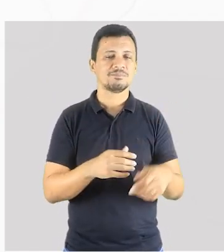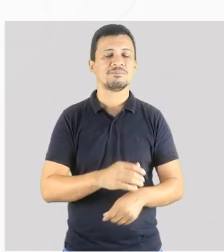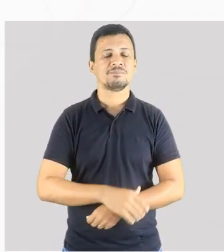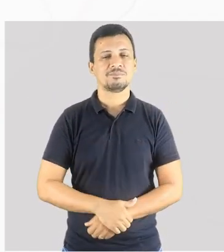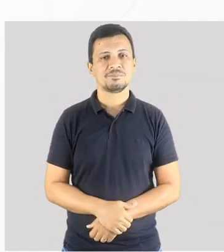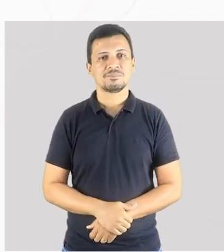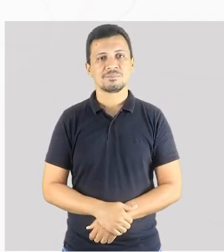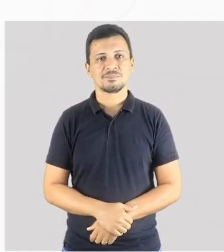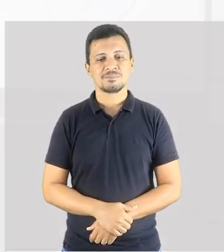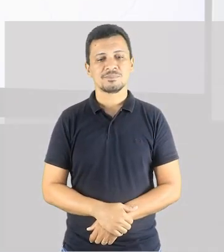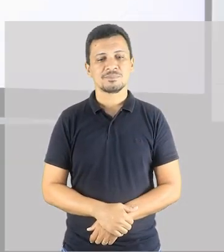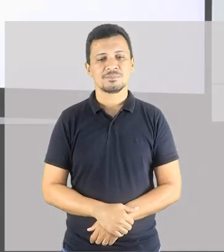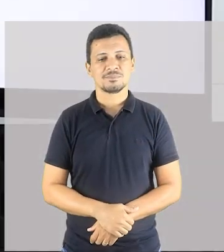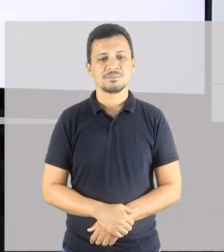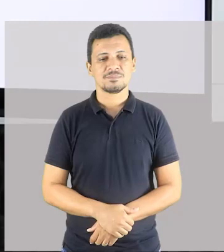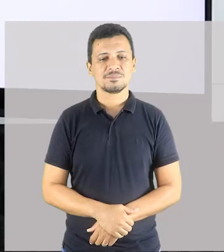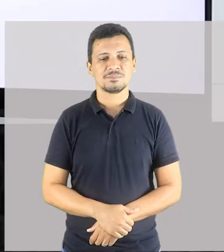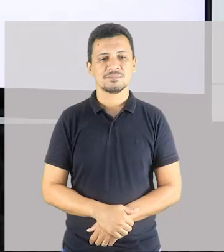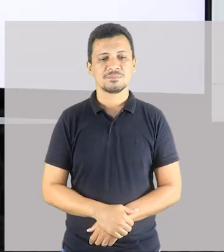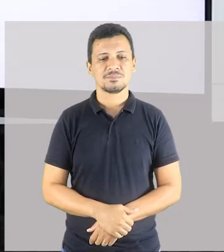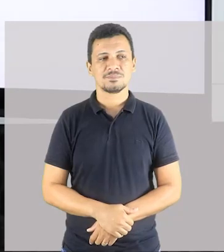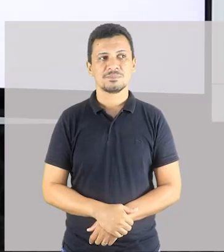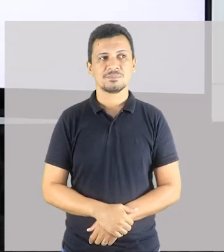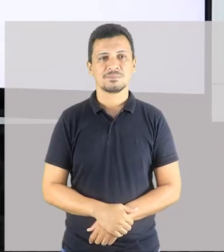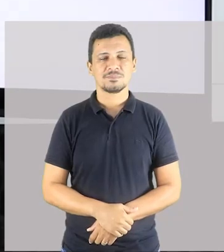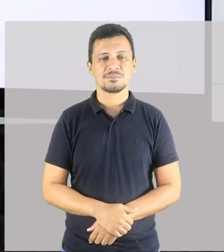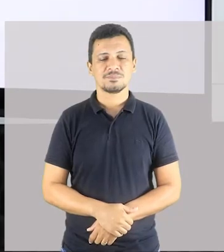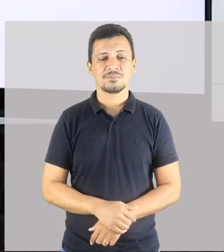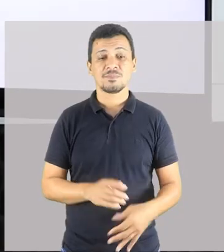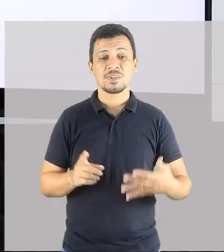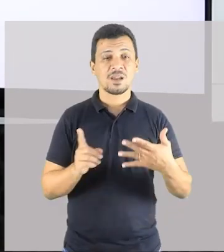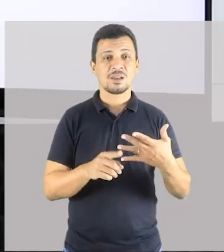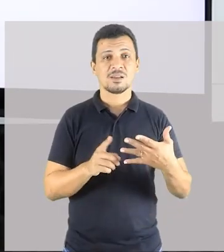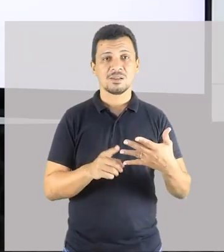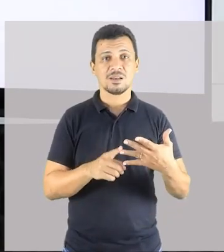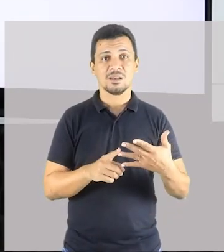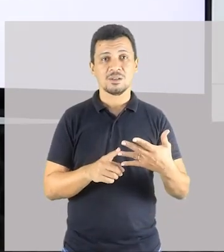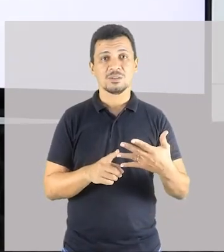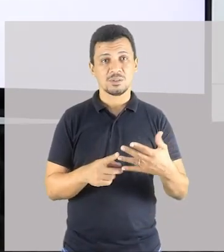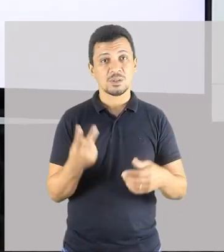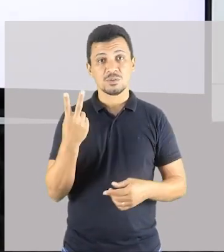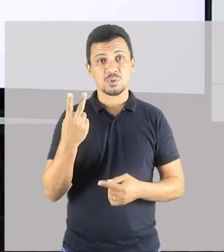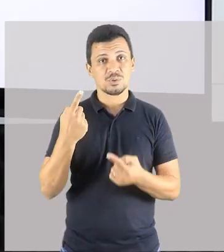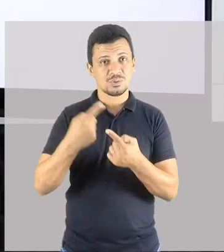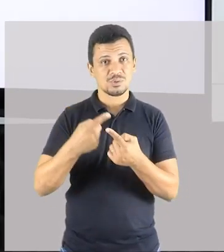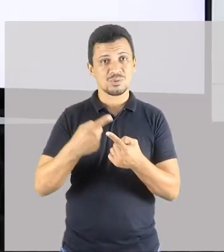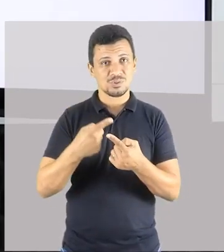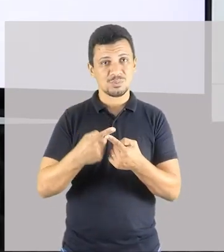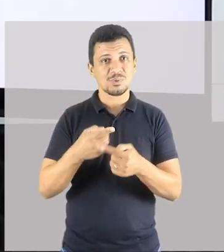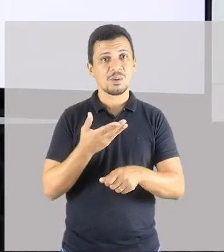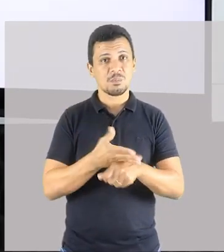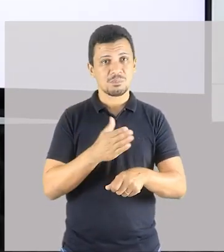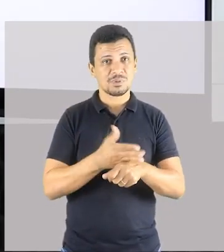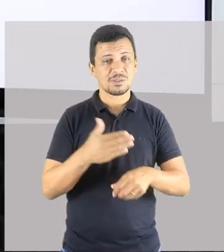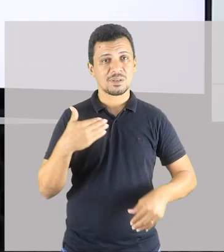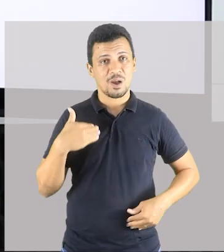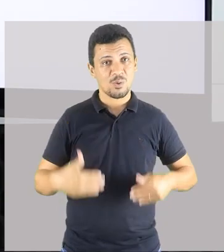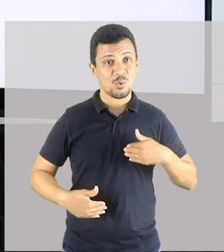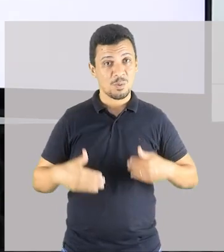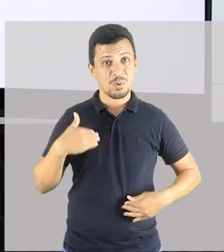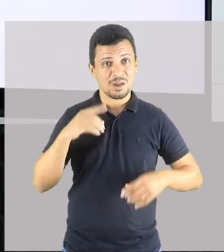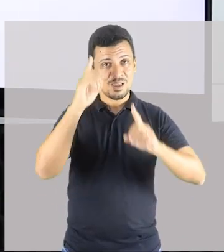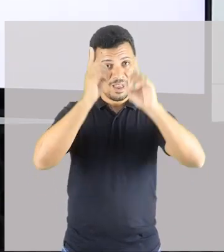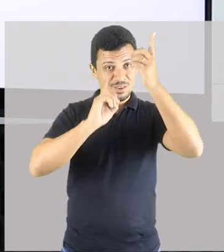de aventura na natureza. Essas são as duas classificações para as práticas corporais